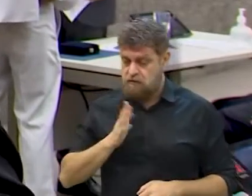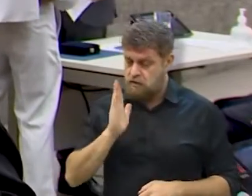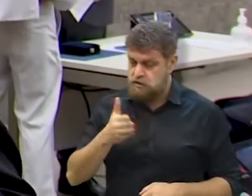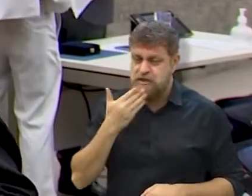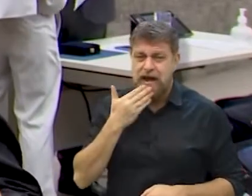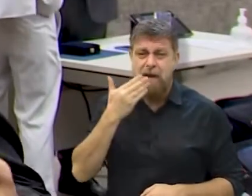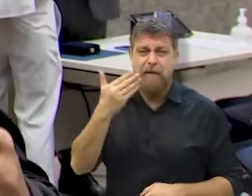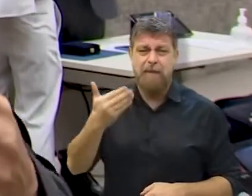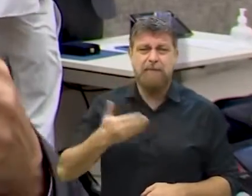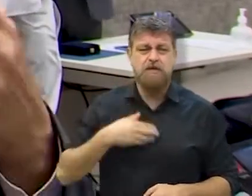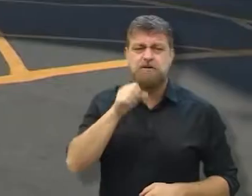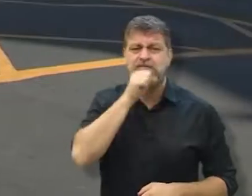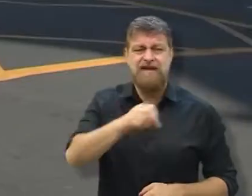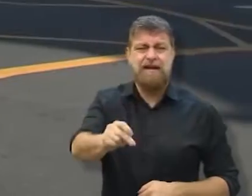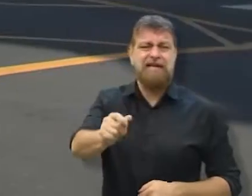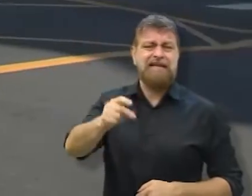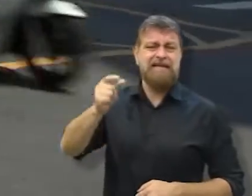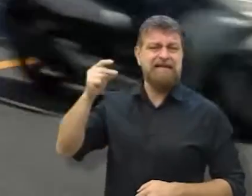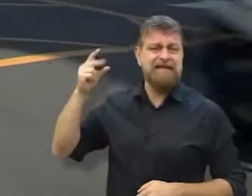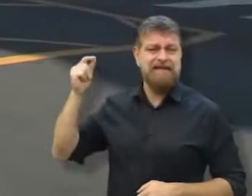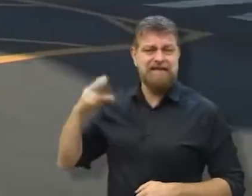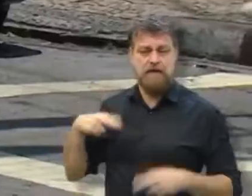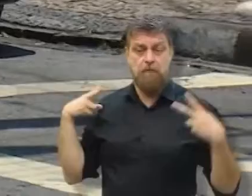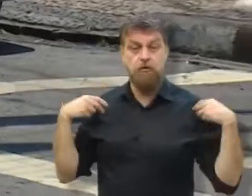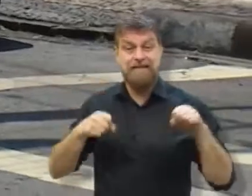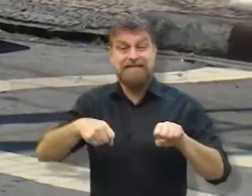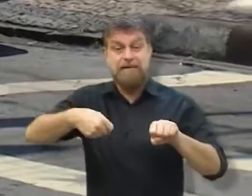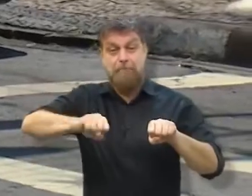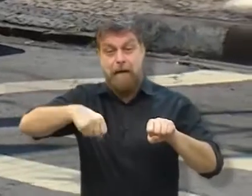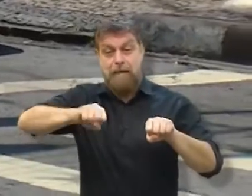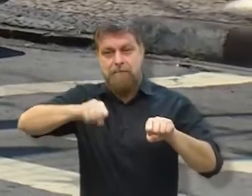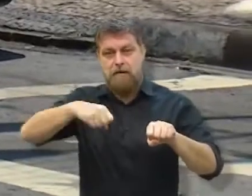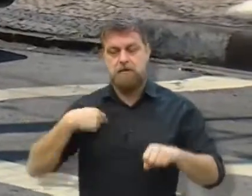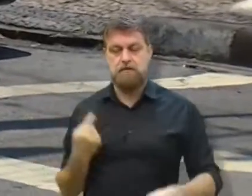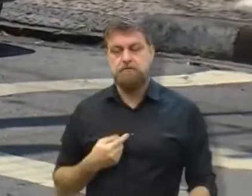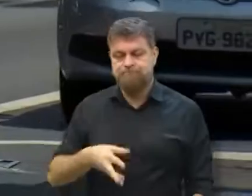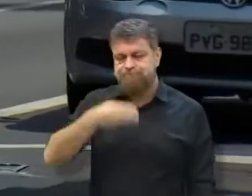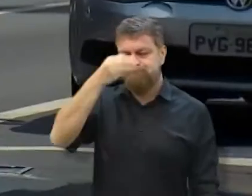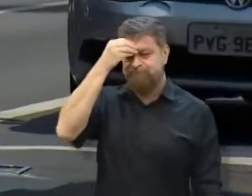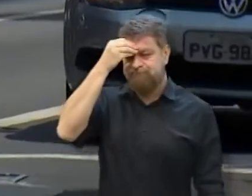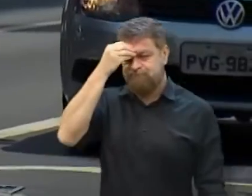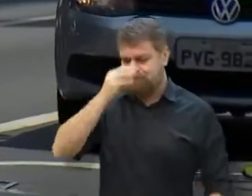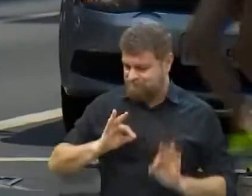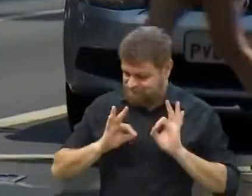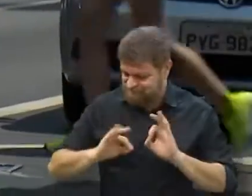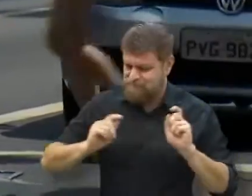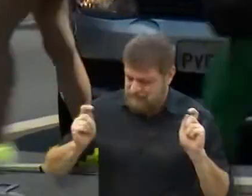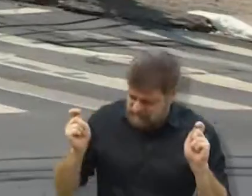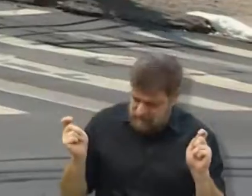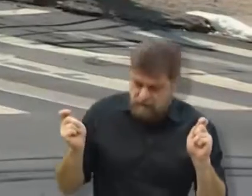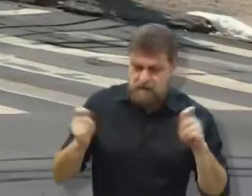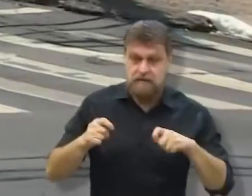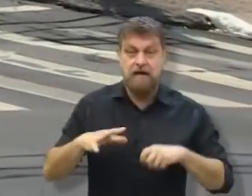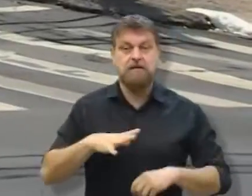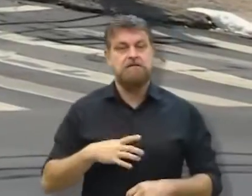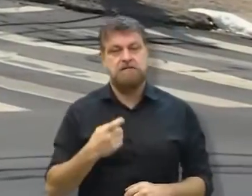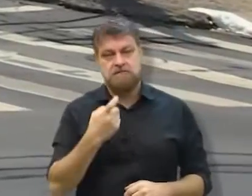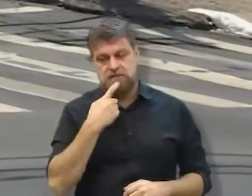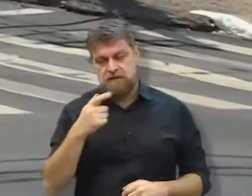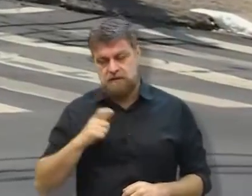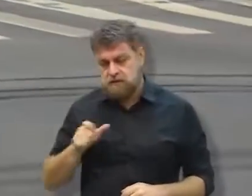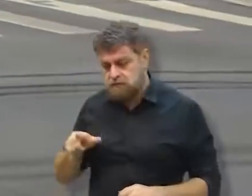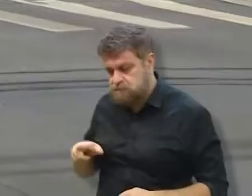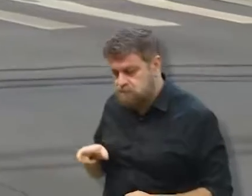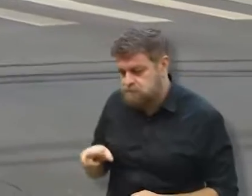solicitação já antiga dos motociclistas, então nós entendemos que é perfeitamente cabível aqui na